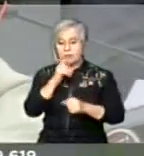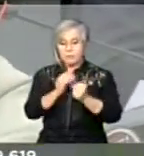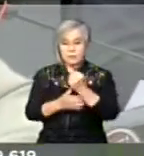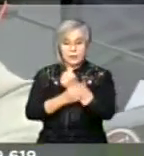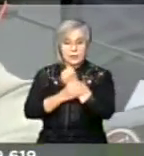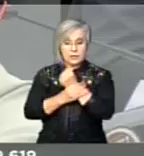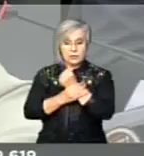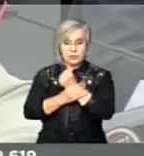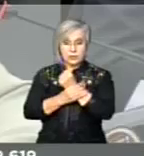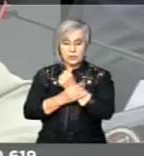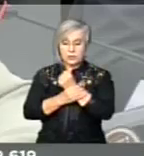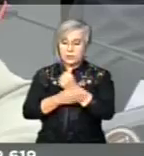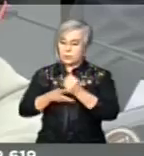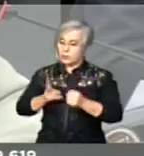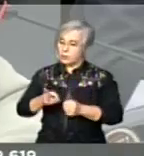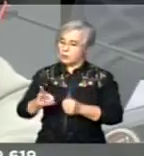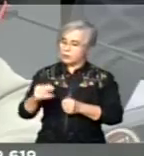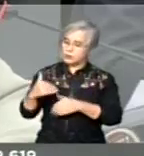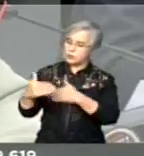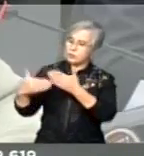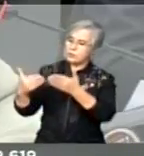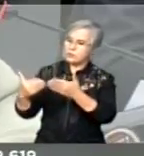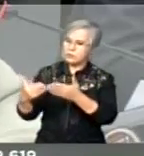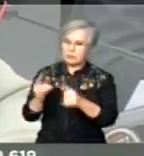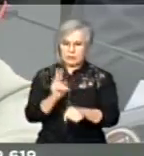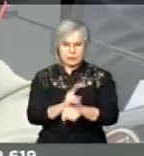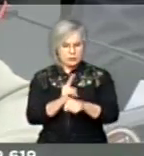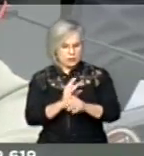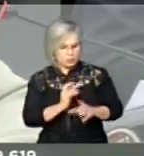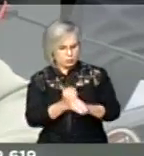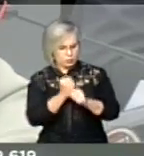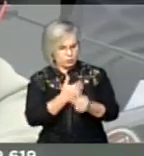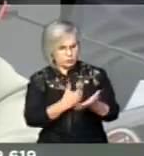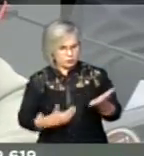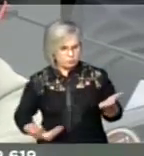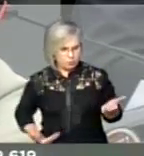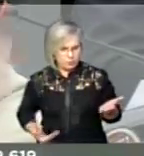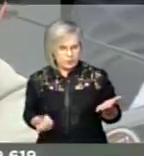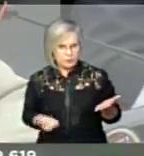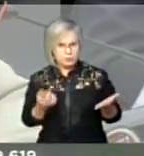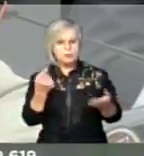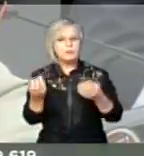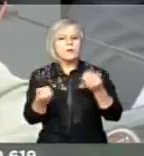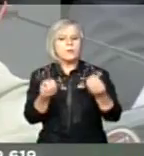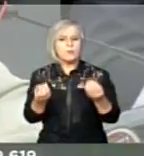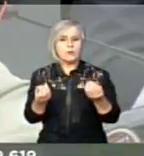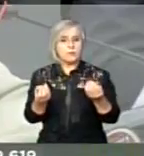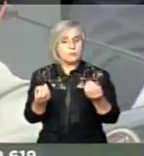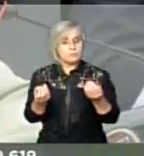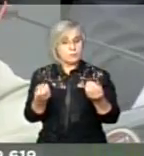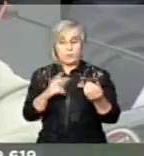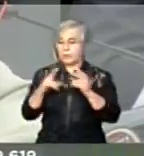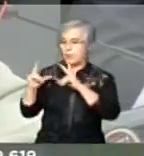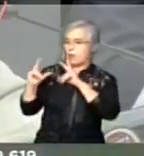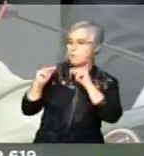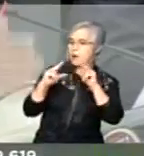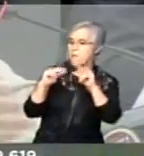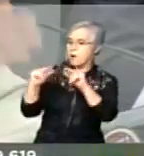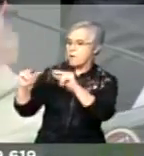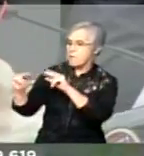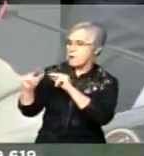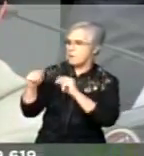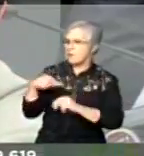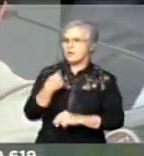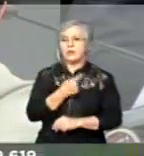de mandatos. Zelo com as contas públicas por quem diz aí nos corredores que, em boa parte, e